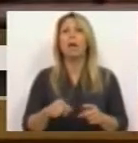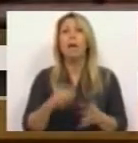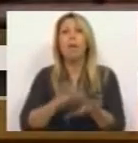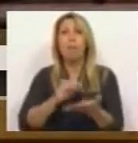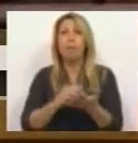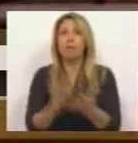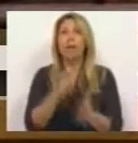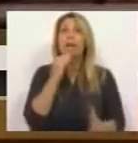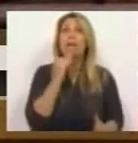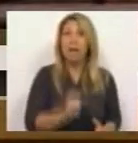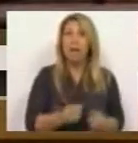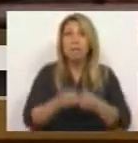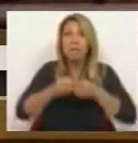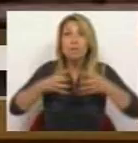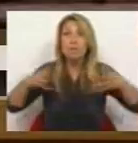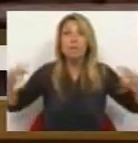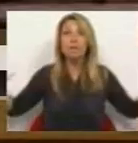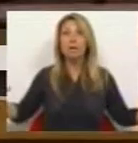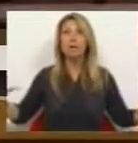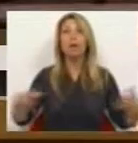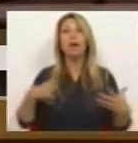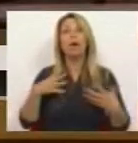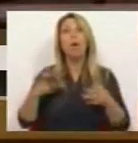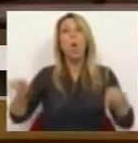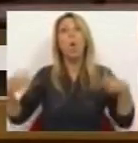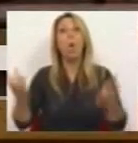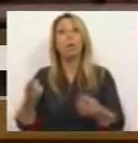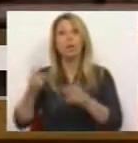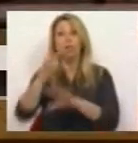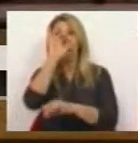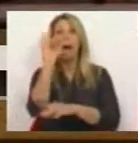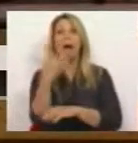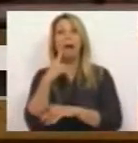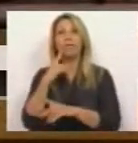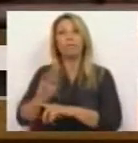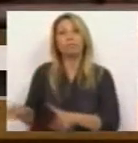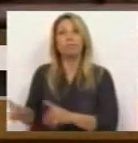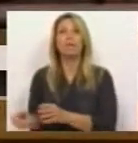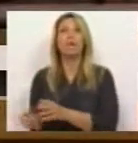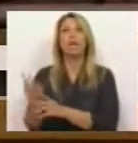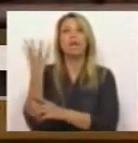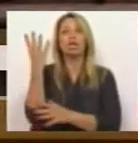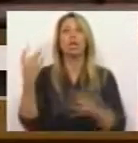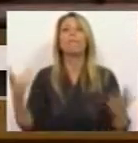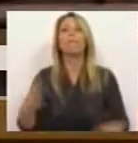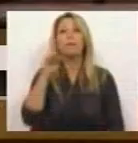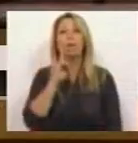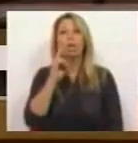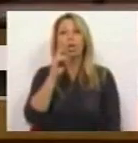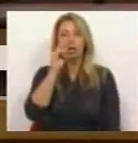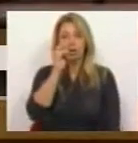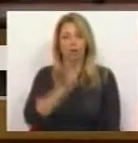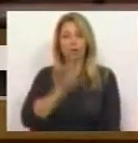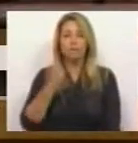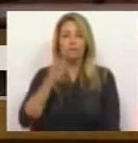incompatibilizado com a restante biodiversidade da floresta. Senhor Presidente, senhoras e senhores deputados, a floresta e o